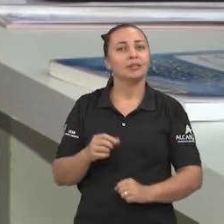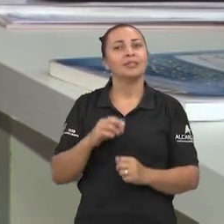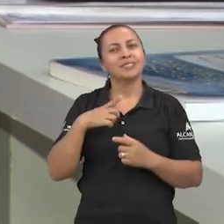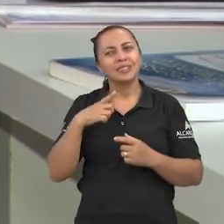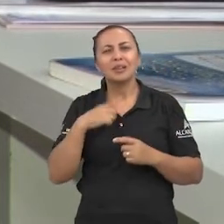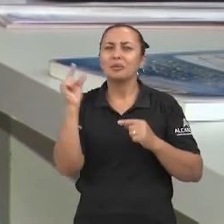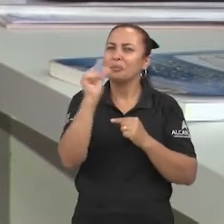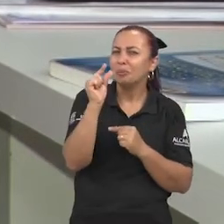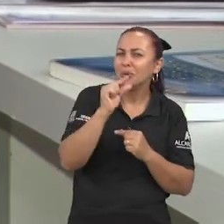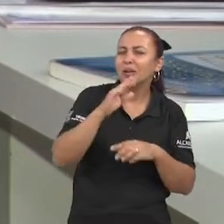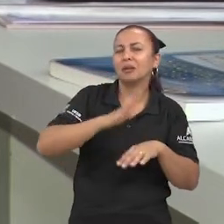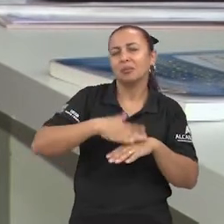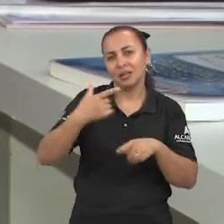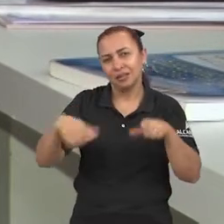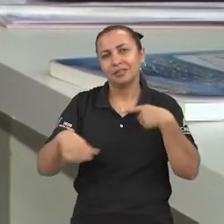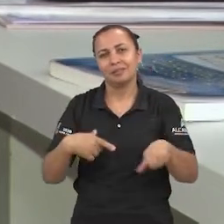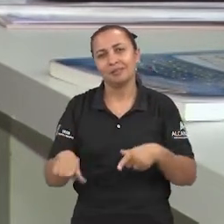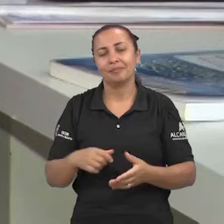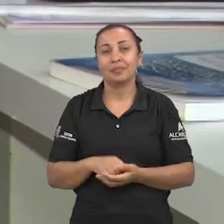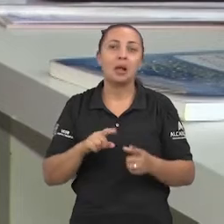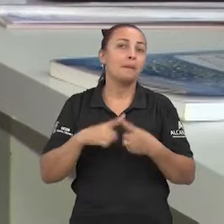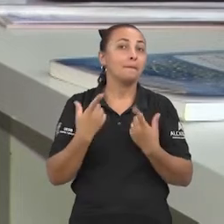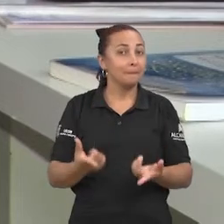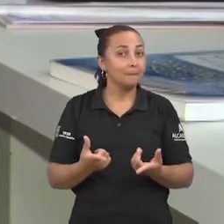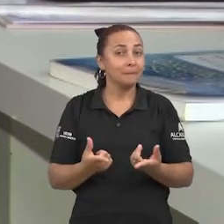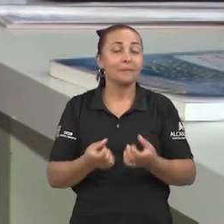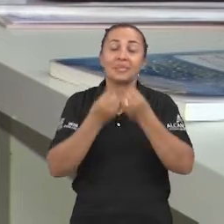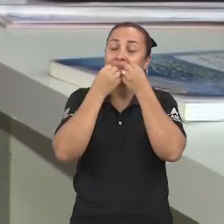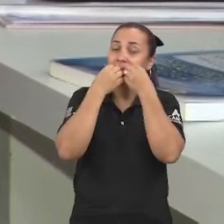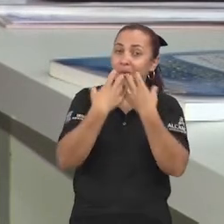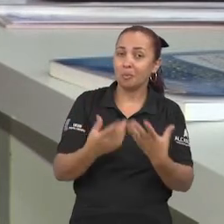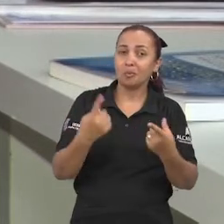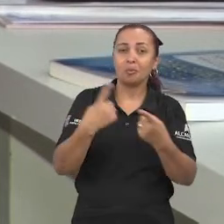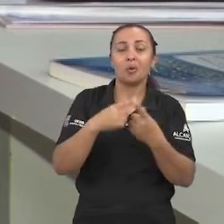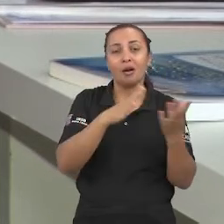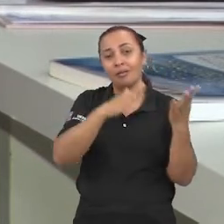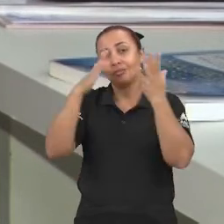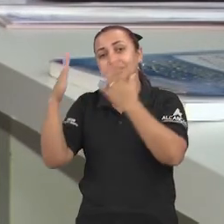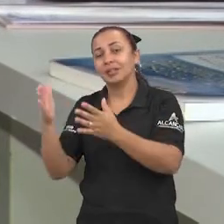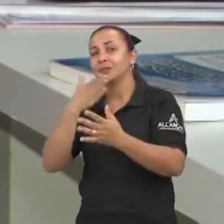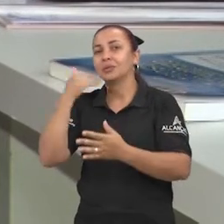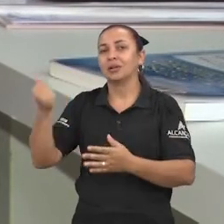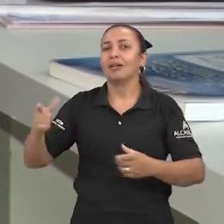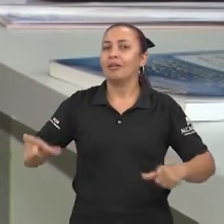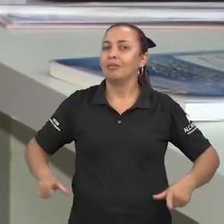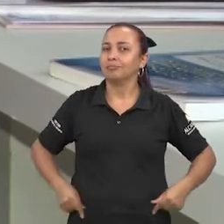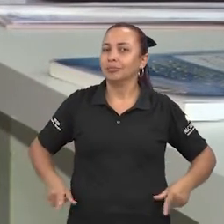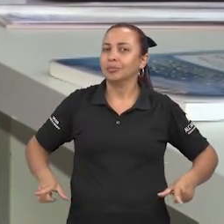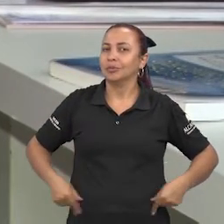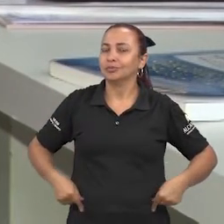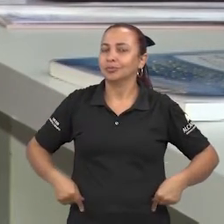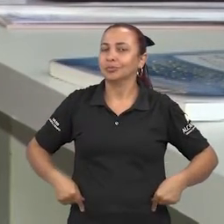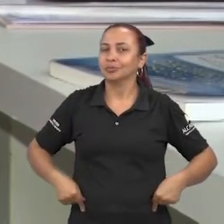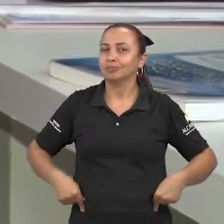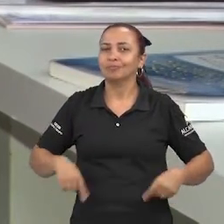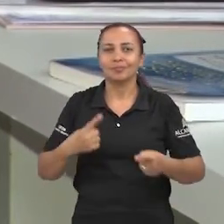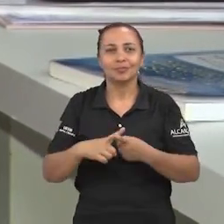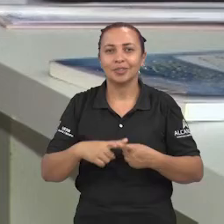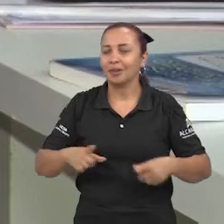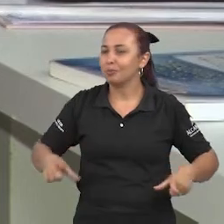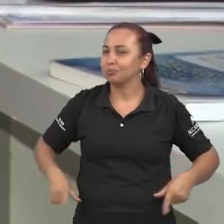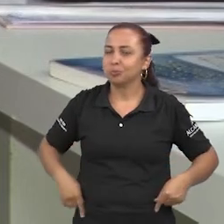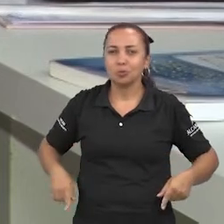que deu um pouquinho mais de trabalho. Mas, em compensação, o lado melhor de todos é o bolso. O bolso